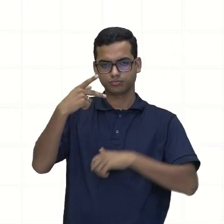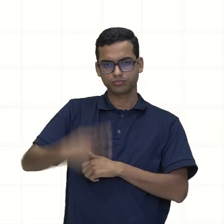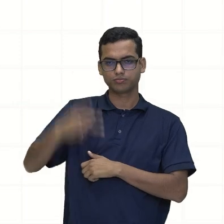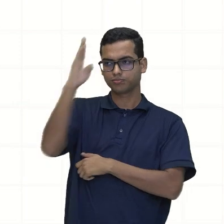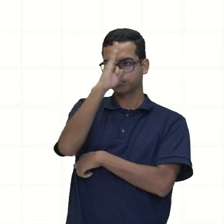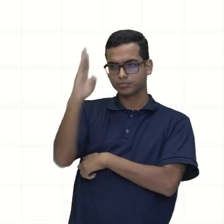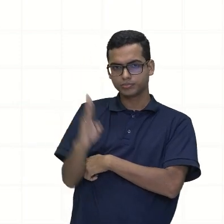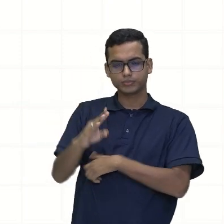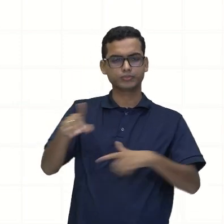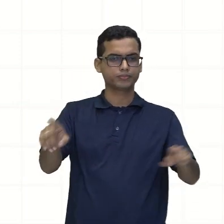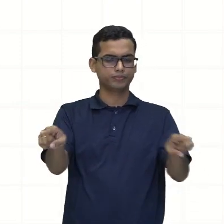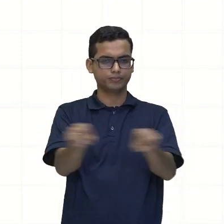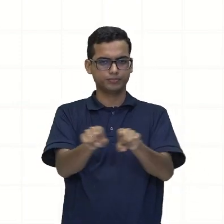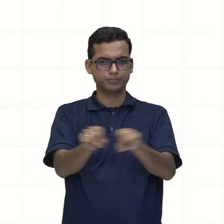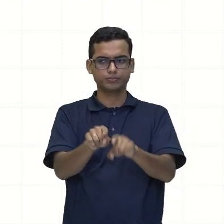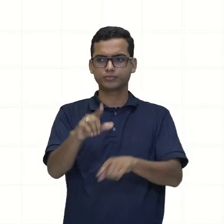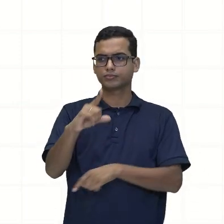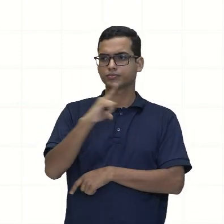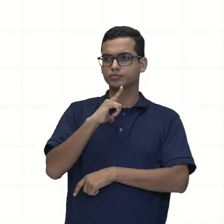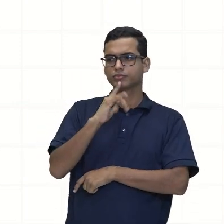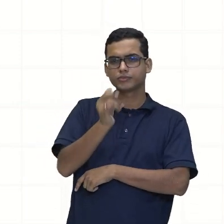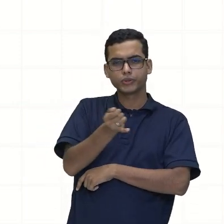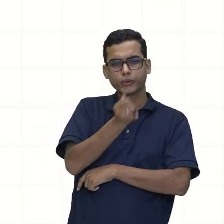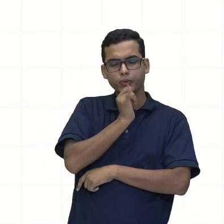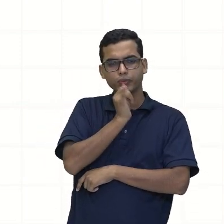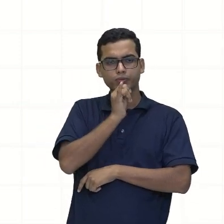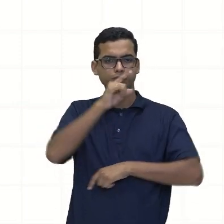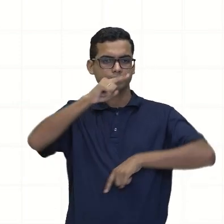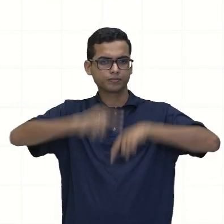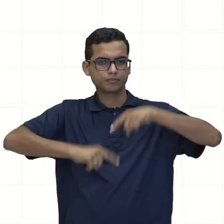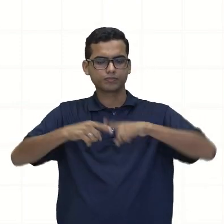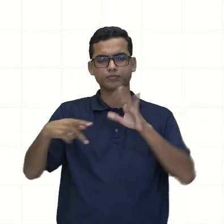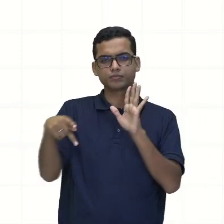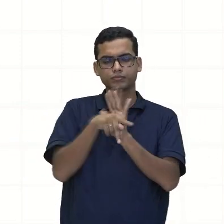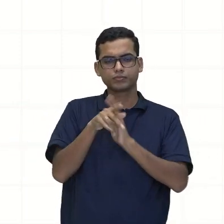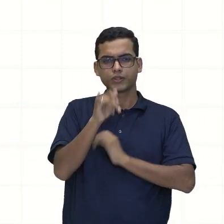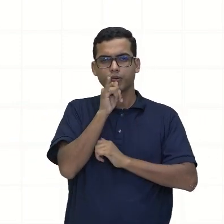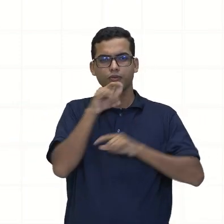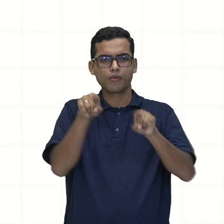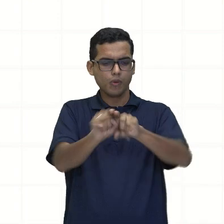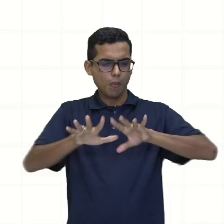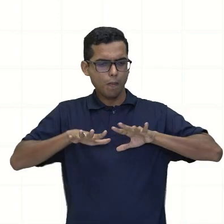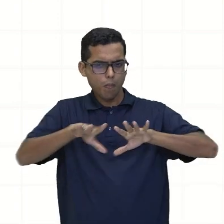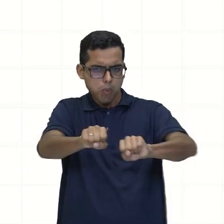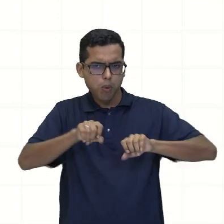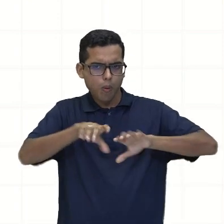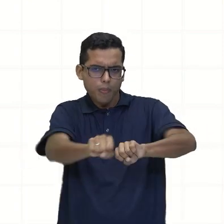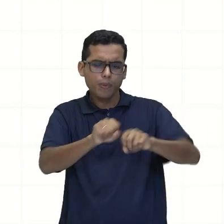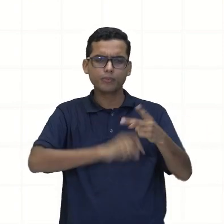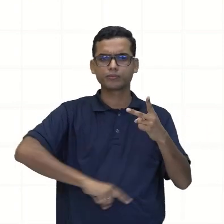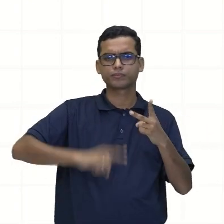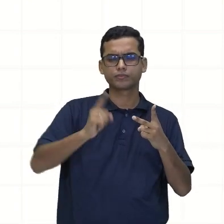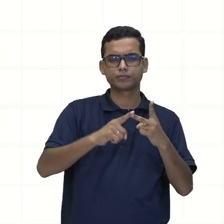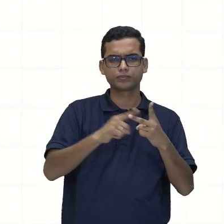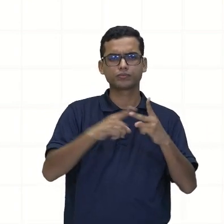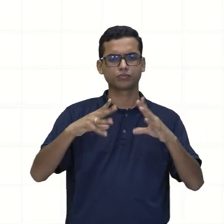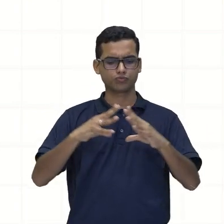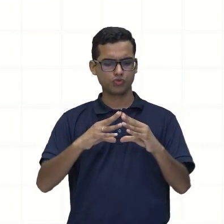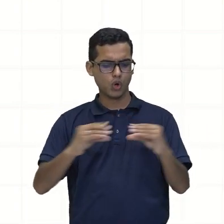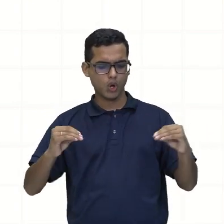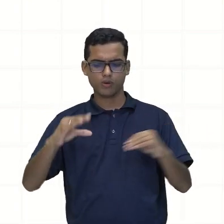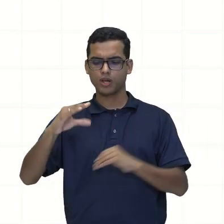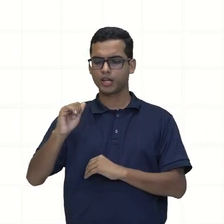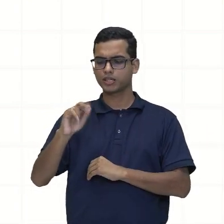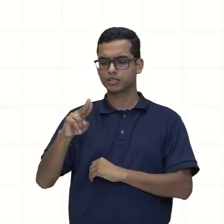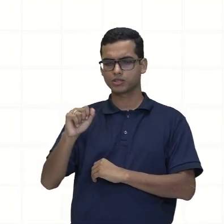ter como produtos do extrativismo o açaí, o cacau, a carnaúba, o carvão, né,